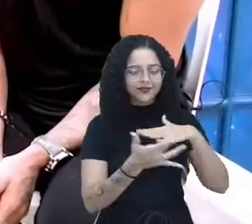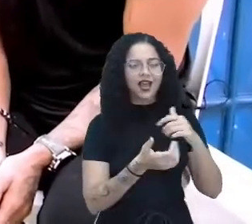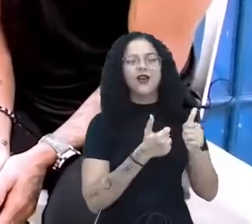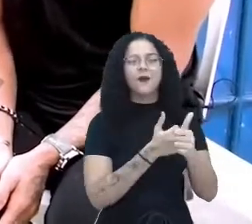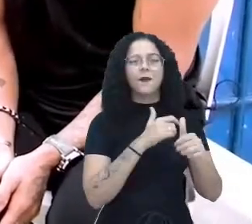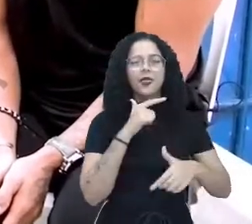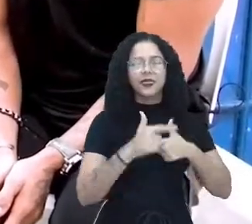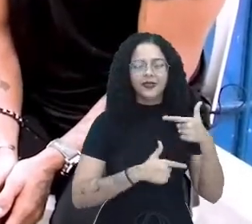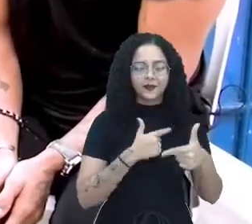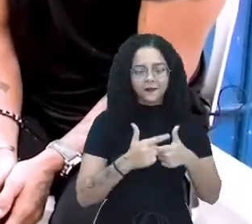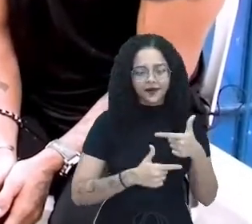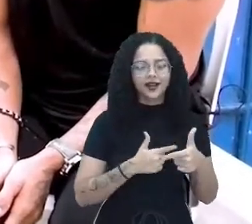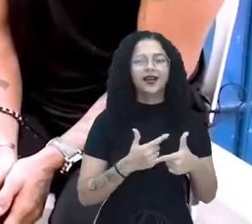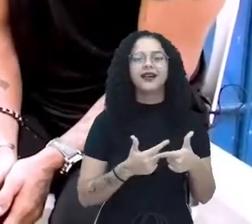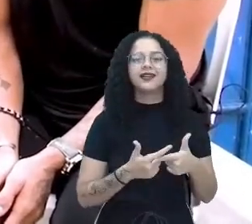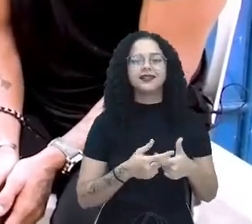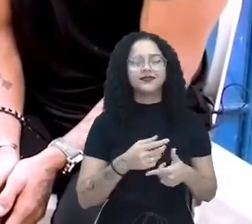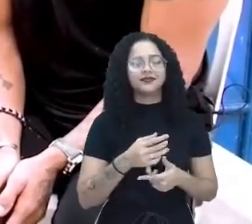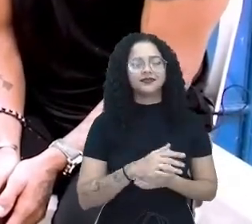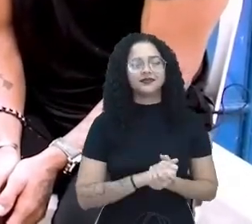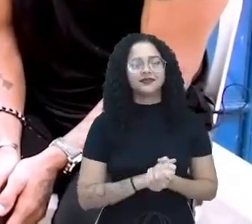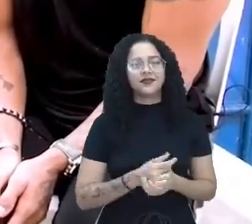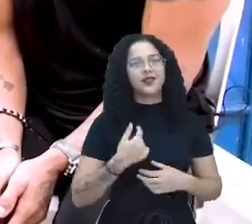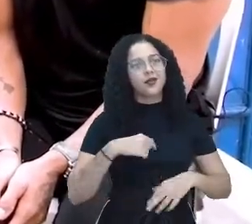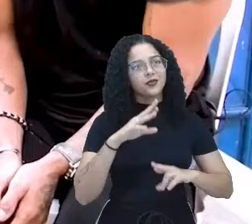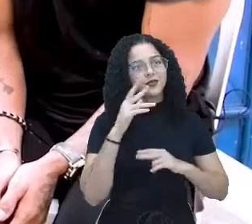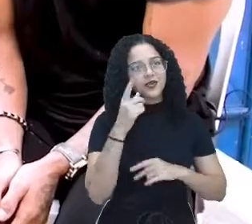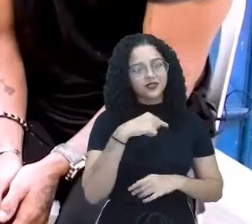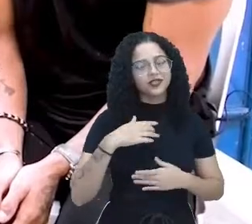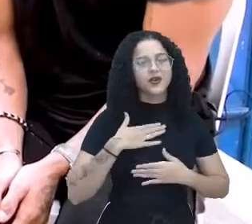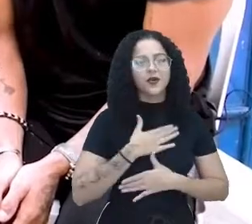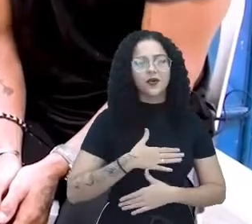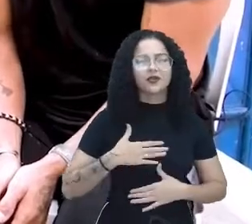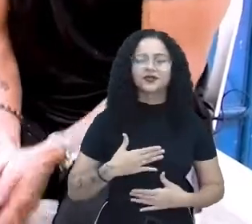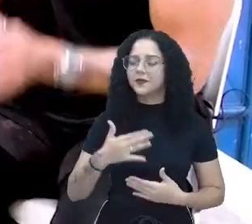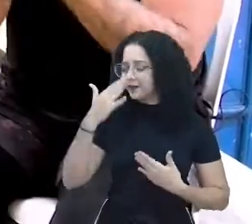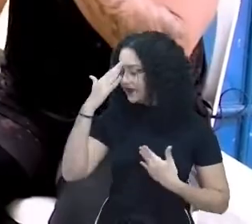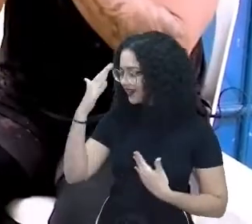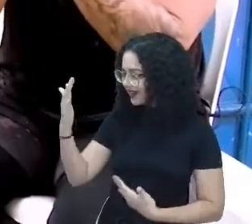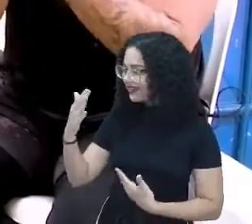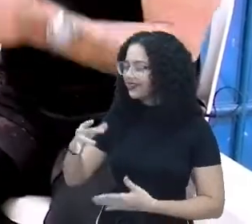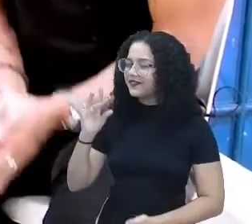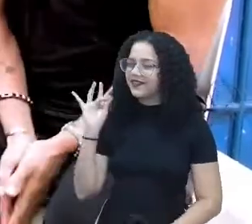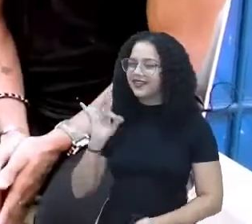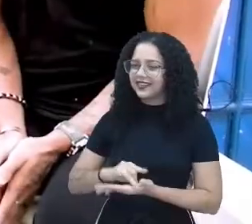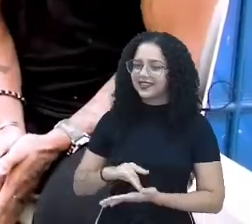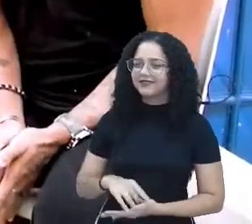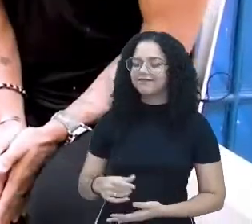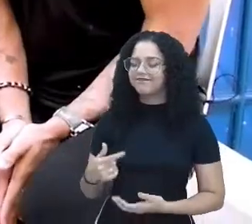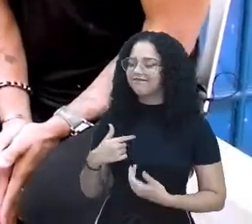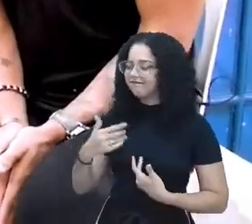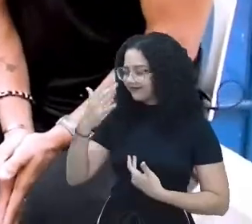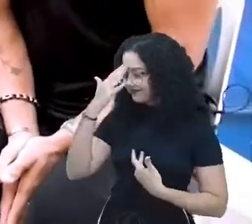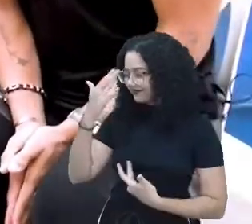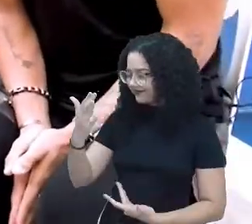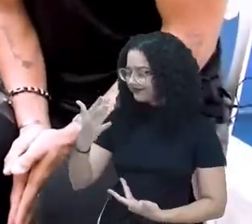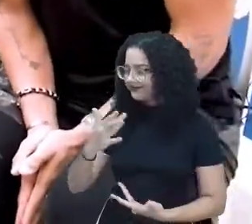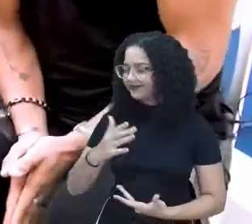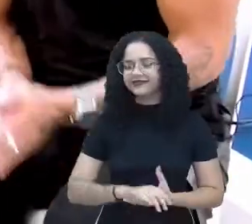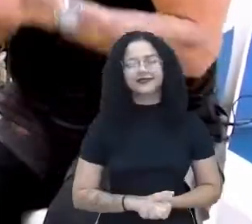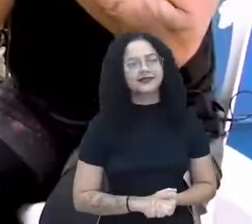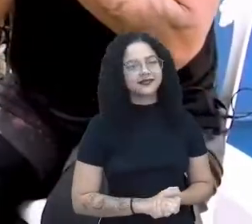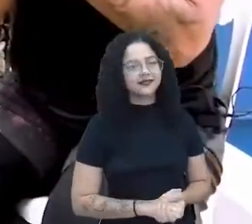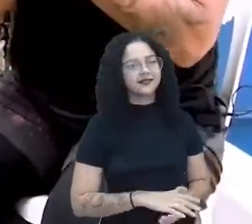trabalho, se deleitem. E eu espero que vocês tenham gostado demais, Rafa. Obrigada, de verdade. Você é incrível, é um prazer enorme. Feliz